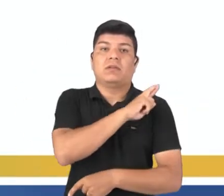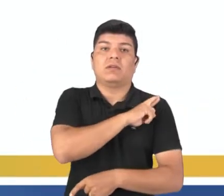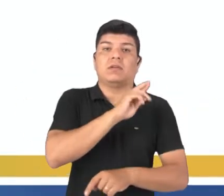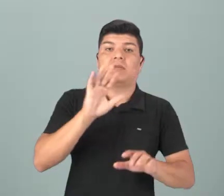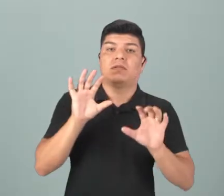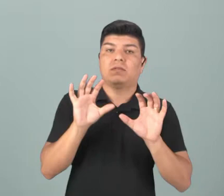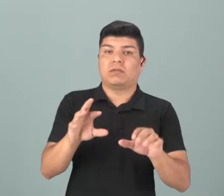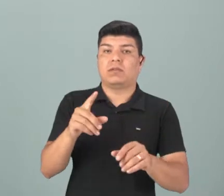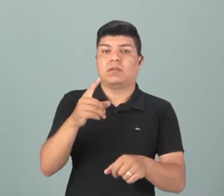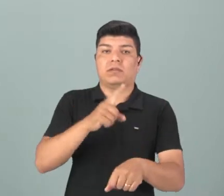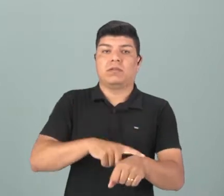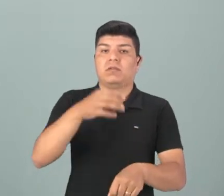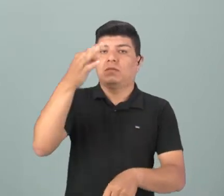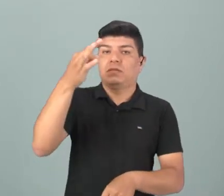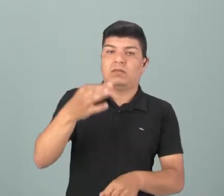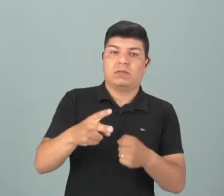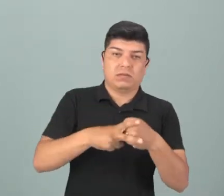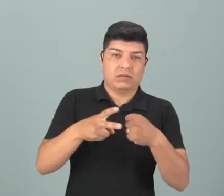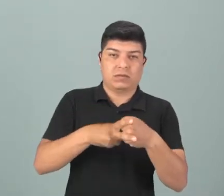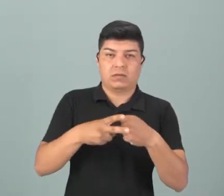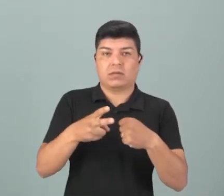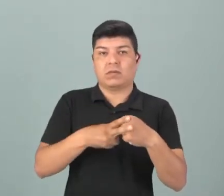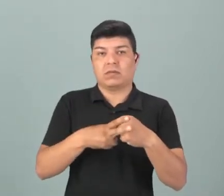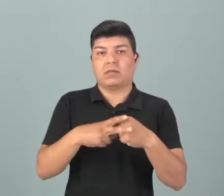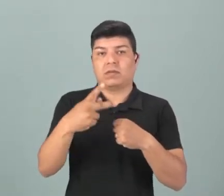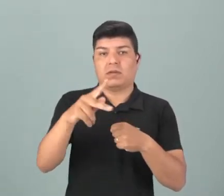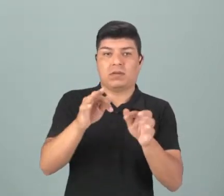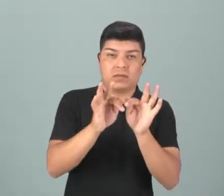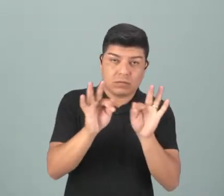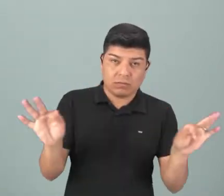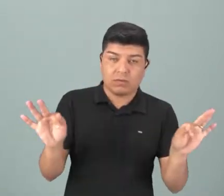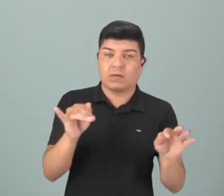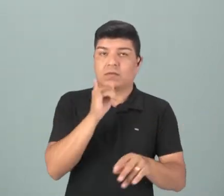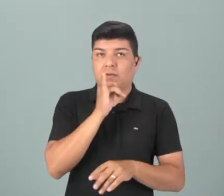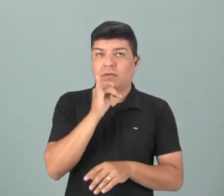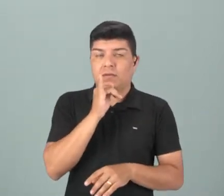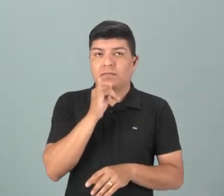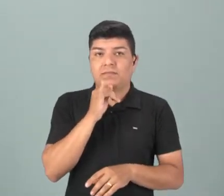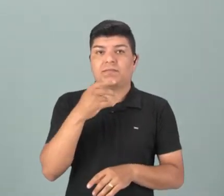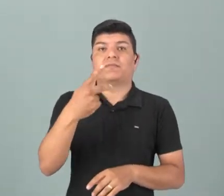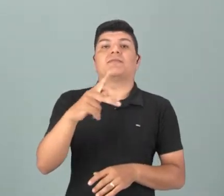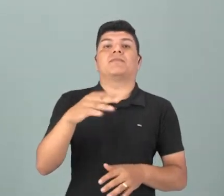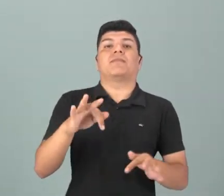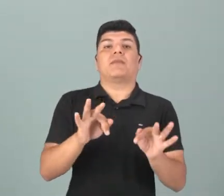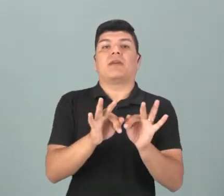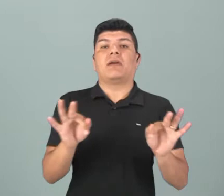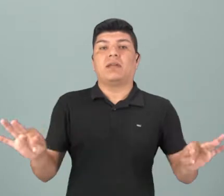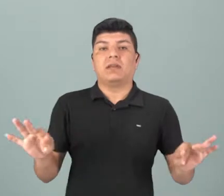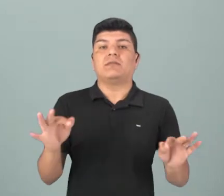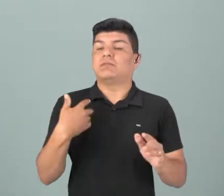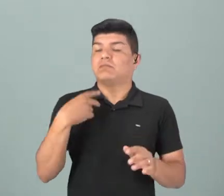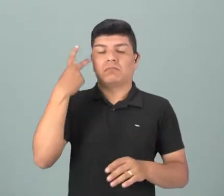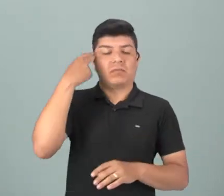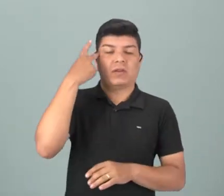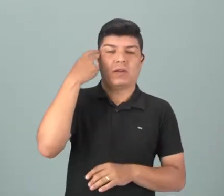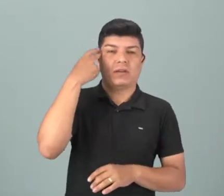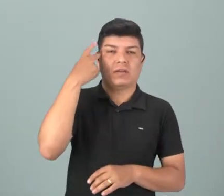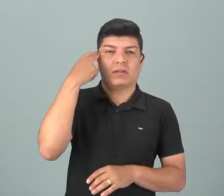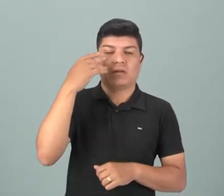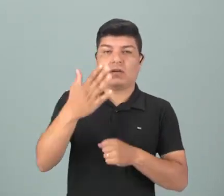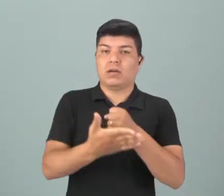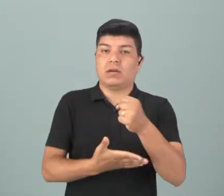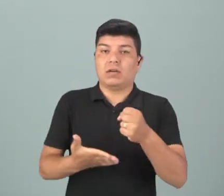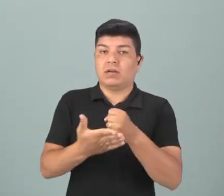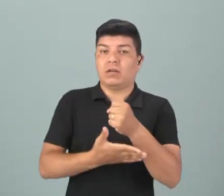por dar o tempo verbal do verbo da sua frase então verbo na tua frase ele vai vir de forma natural na forma